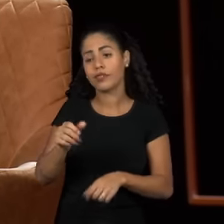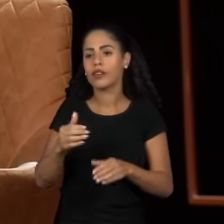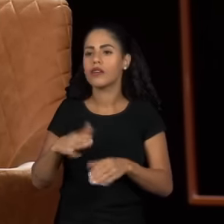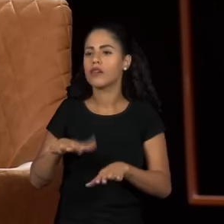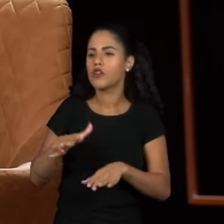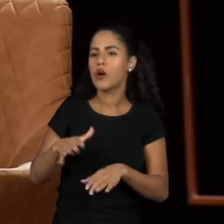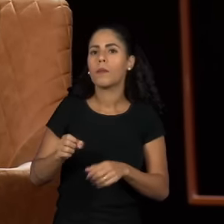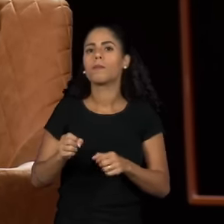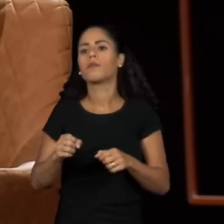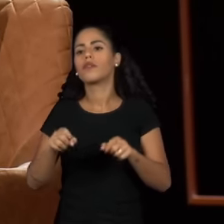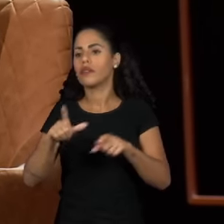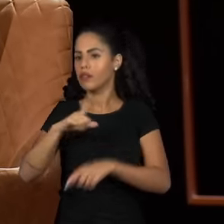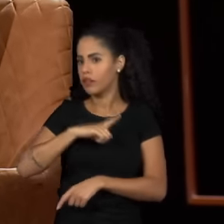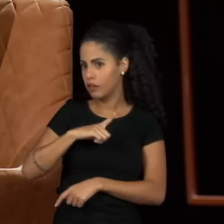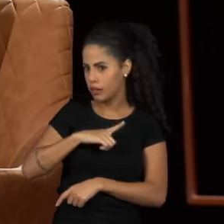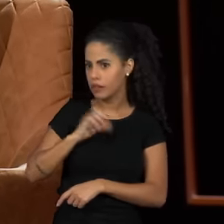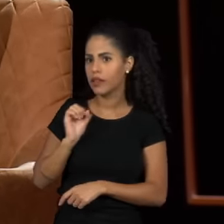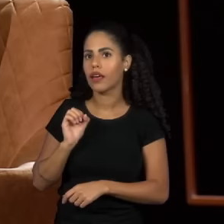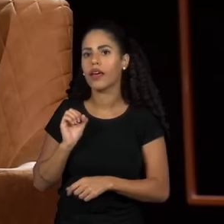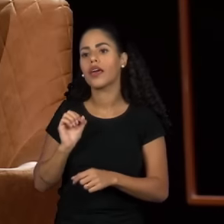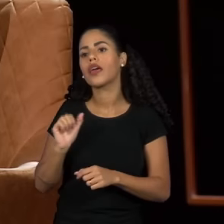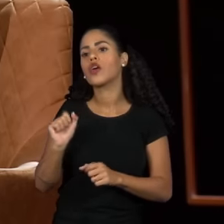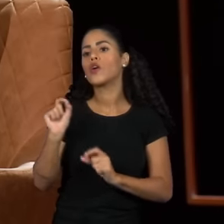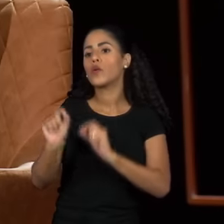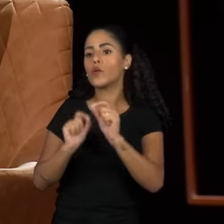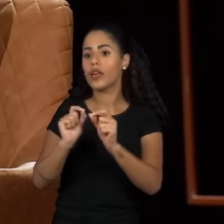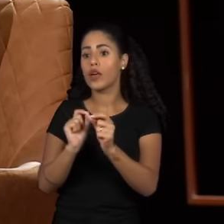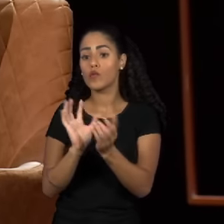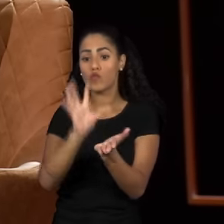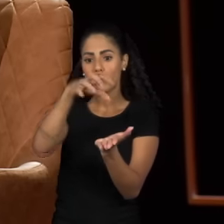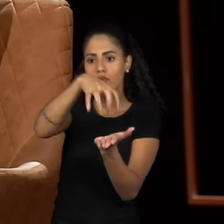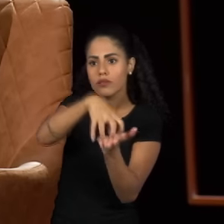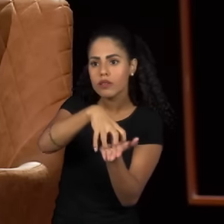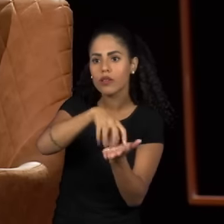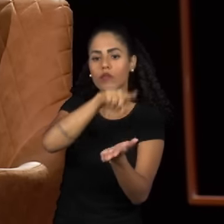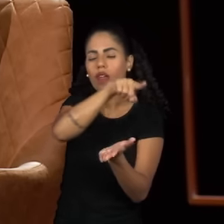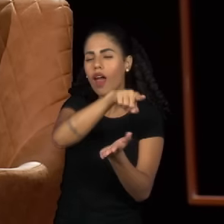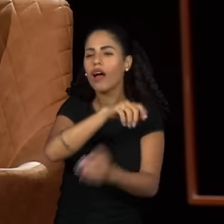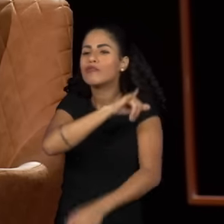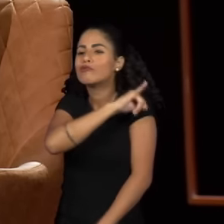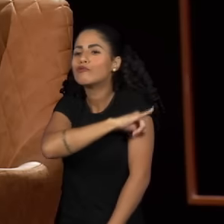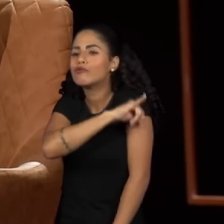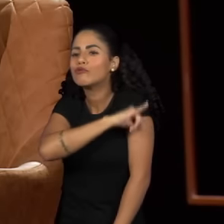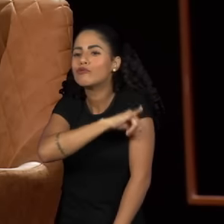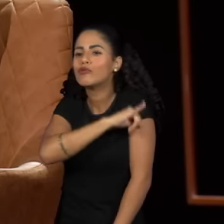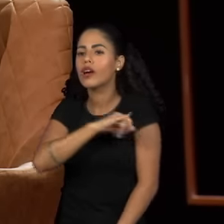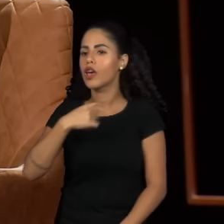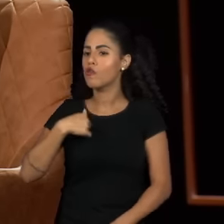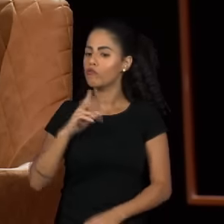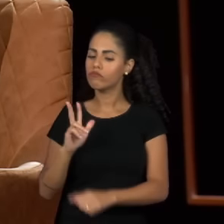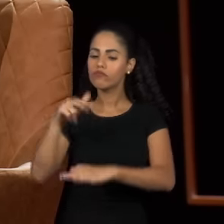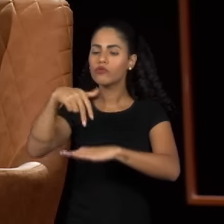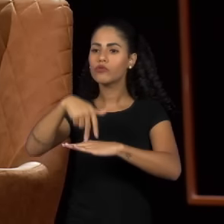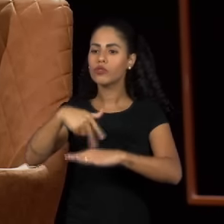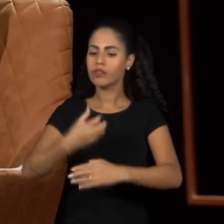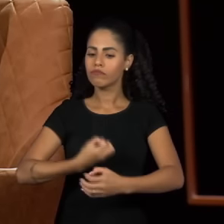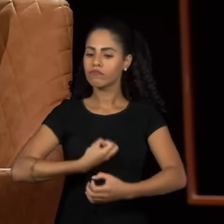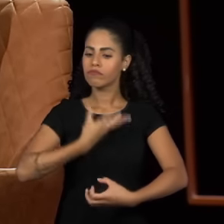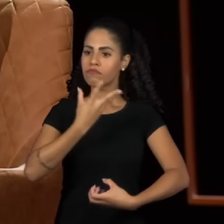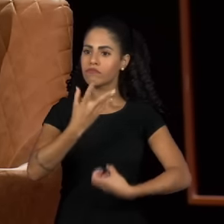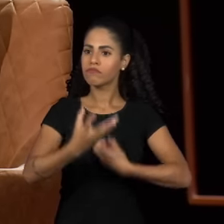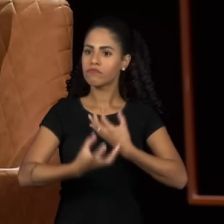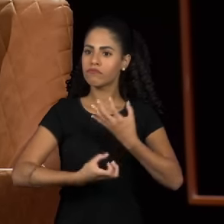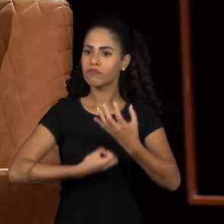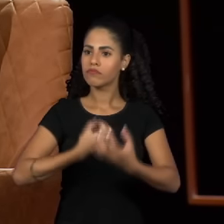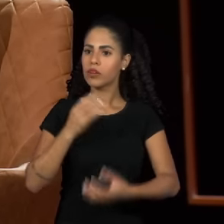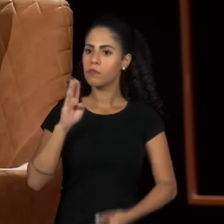parentes em Niterói, mas eu me lembro do centro do Rio de Janeiro, que eu fui me apresentar com algum festival de poesia, acho que no